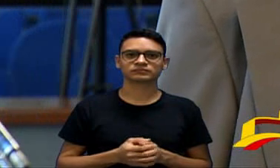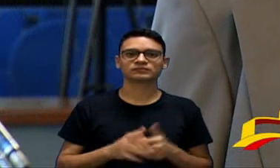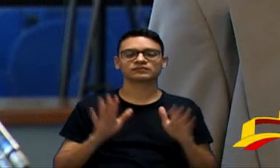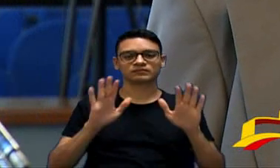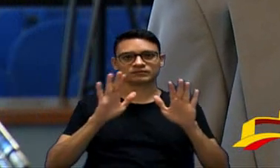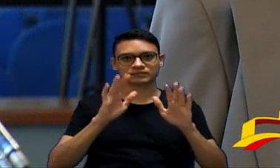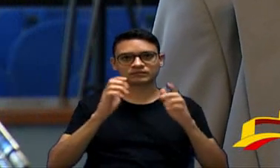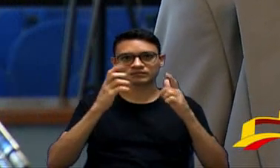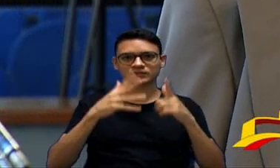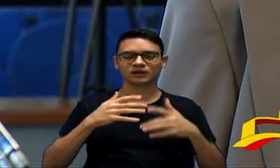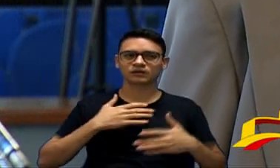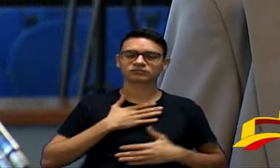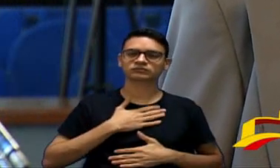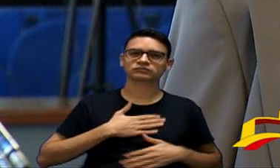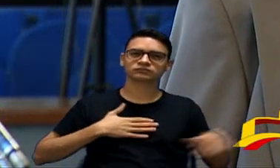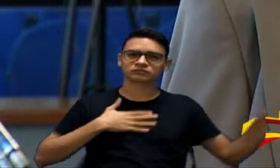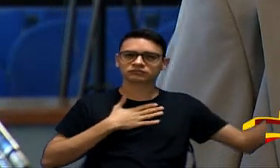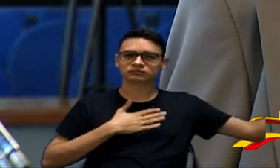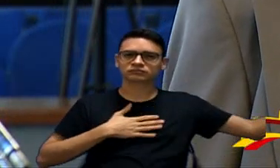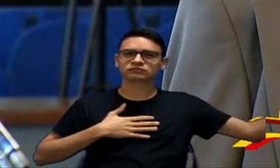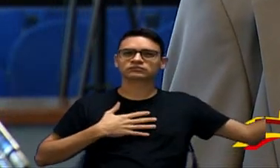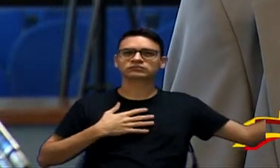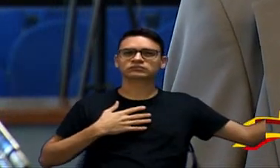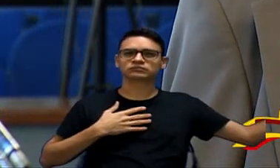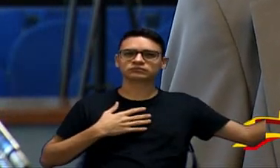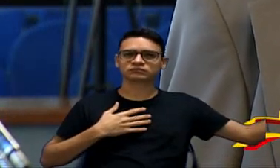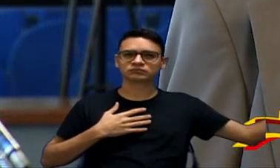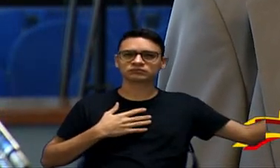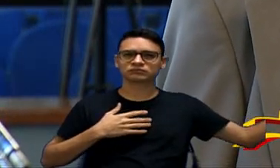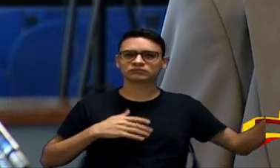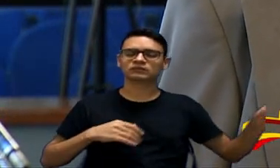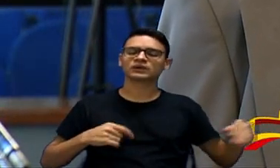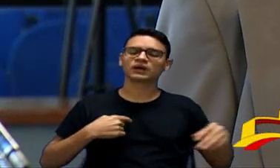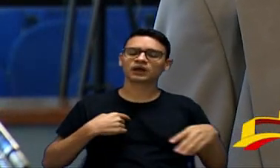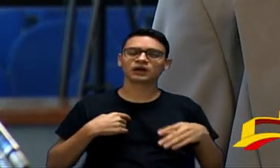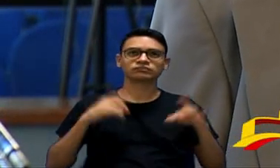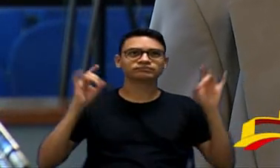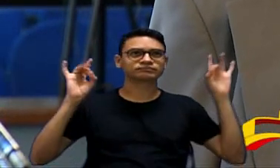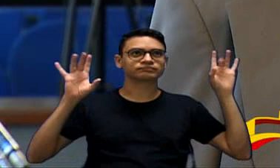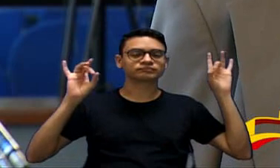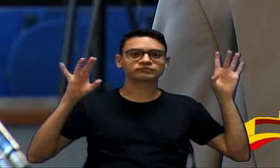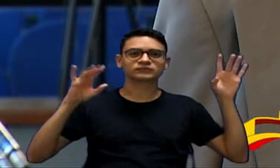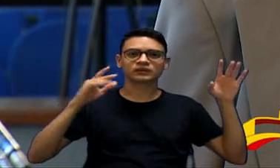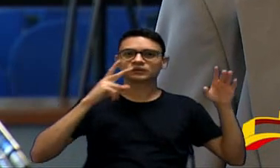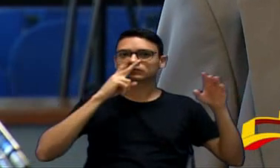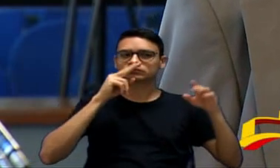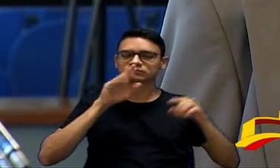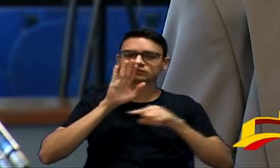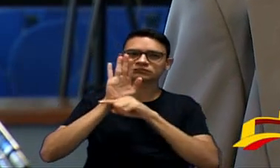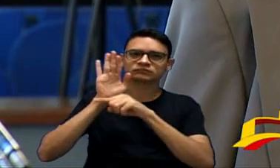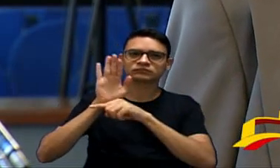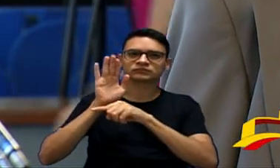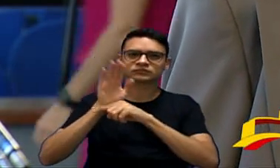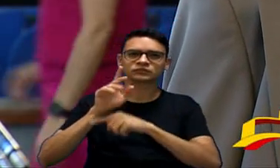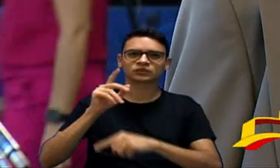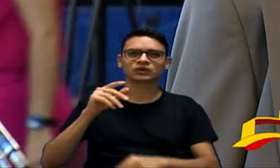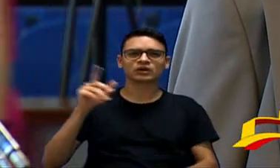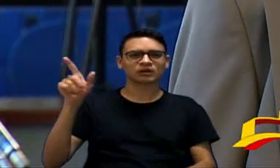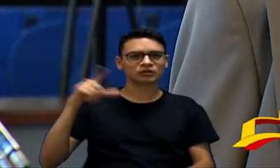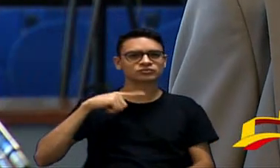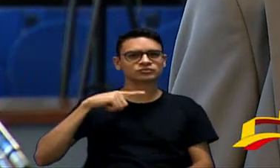Olha, com muita honra, muita alegria, tive o privilégio de defender a candidatura do